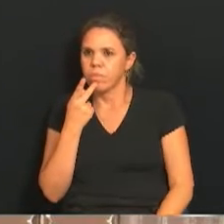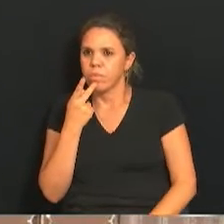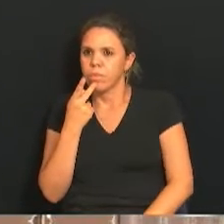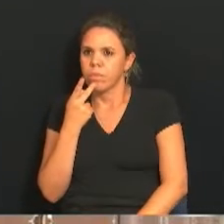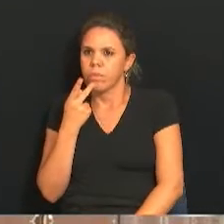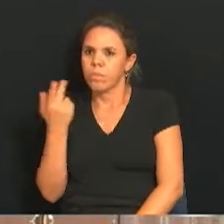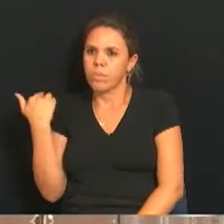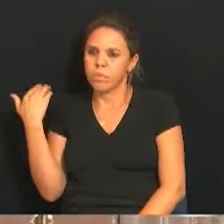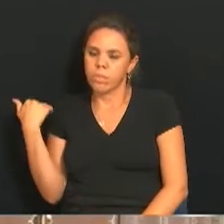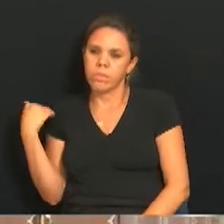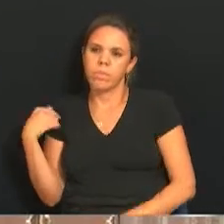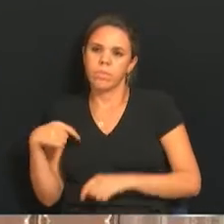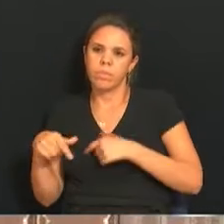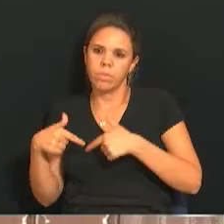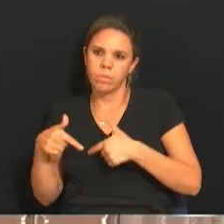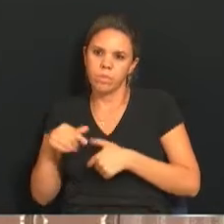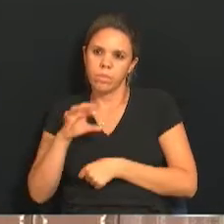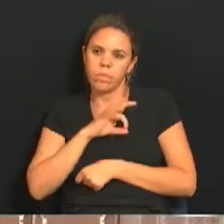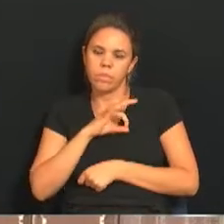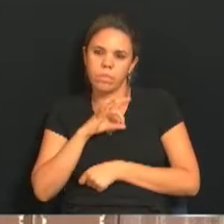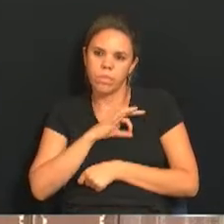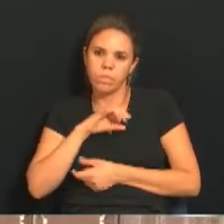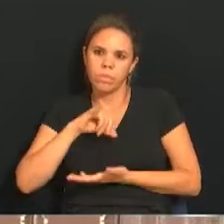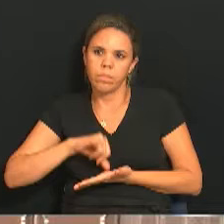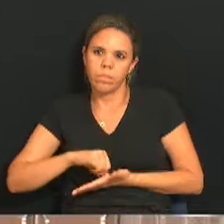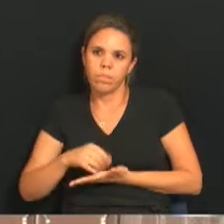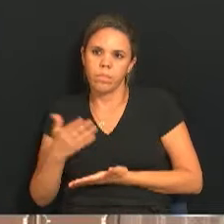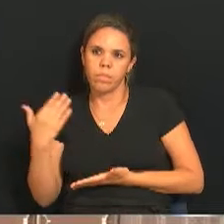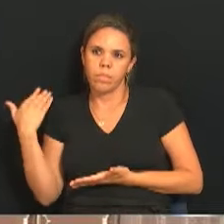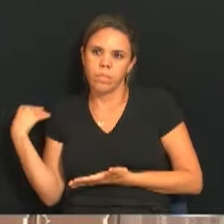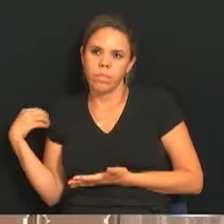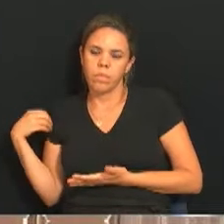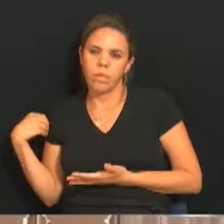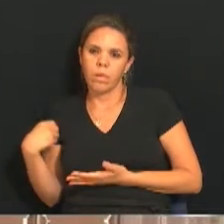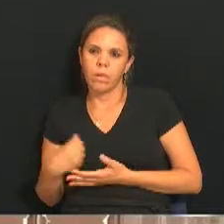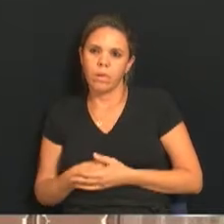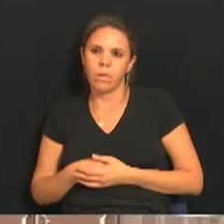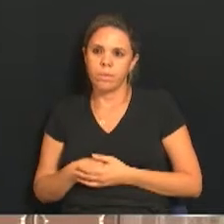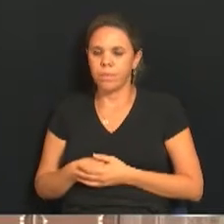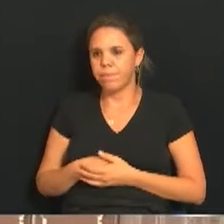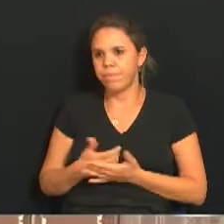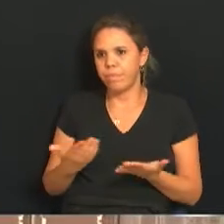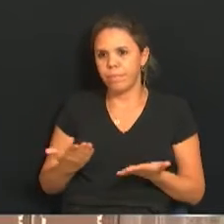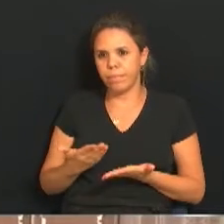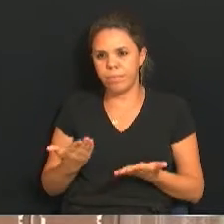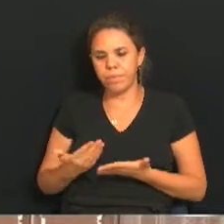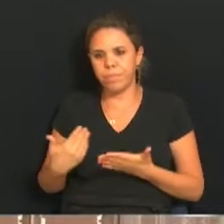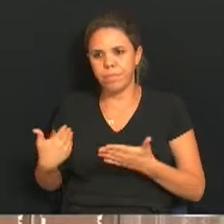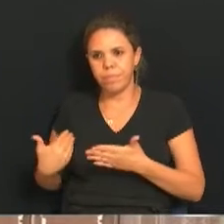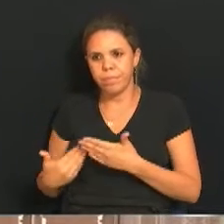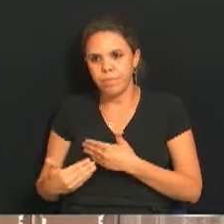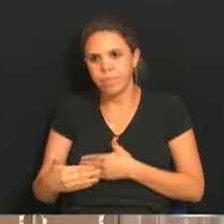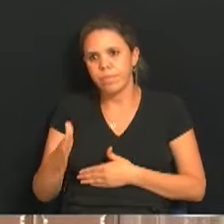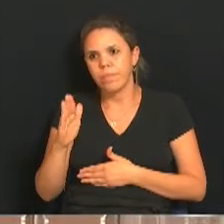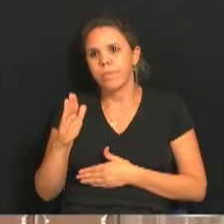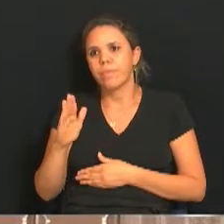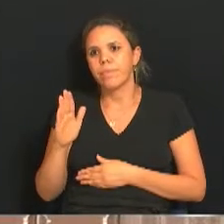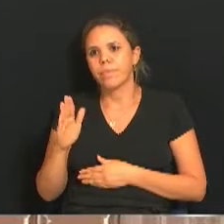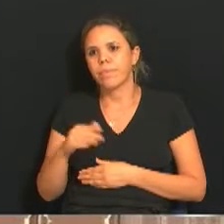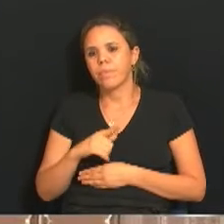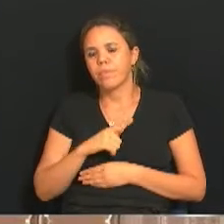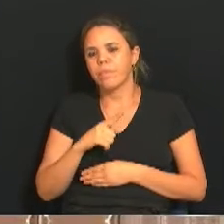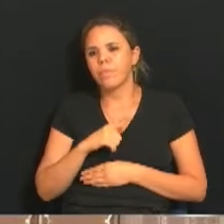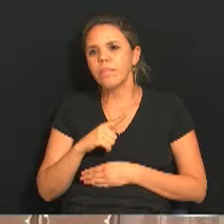de companhia, que eu trabalhei nessa região central, né, assim como está hoje o capitão Daltoso, né, desde essa época, a gente tem aí